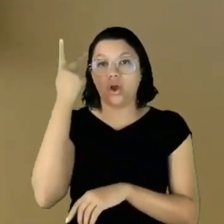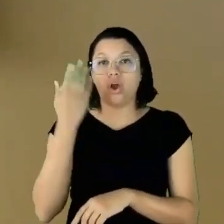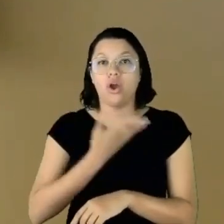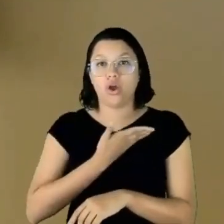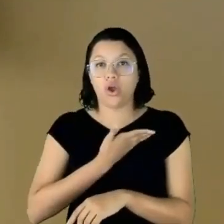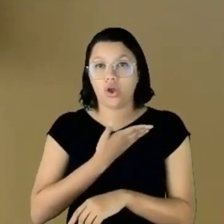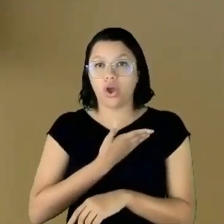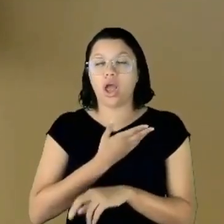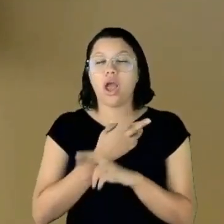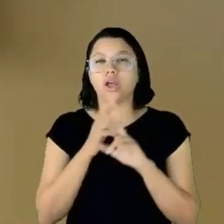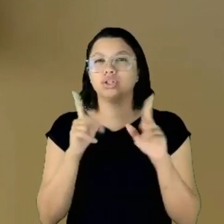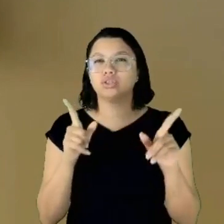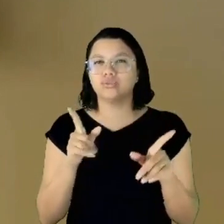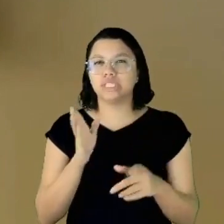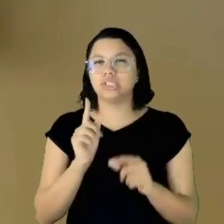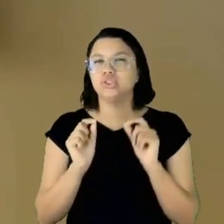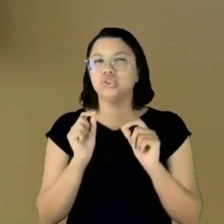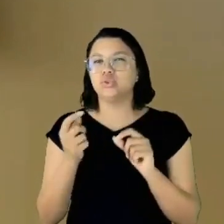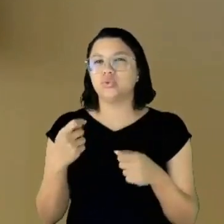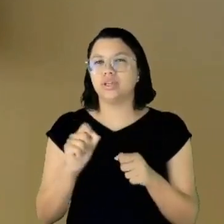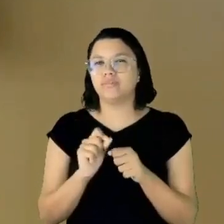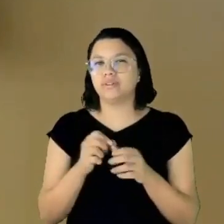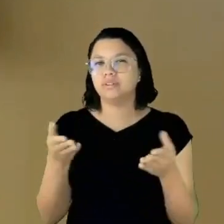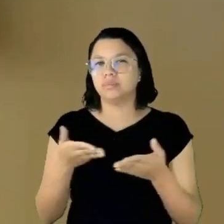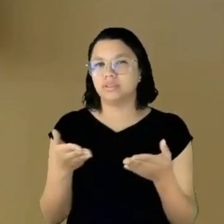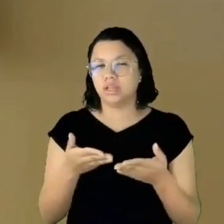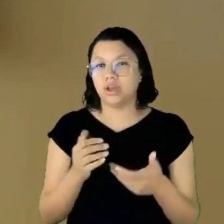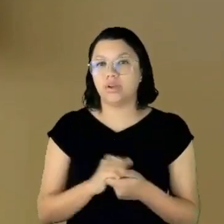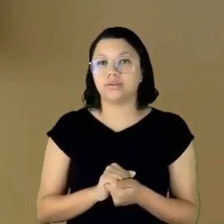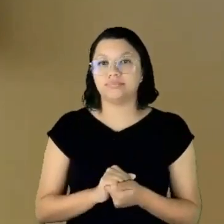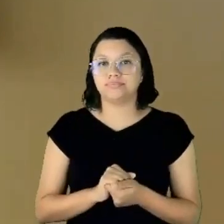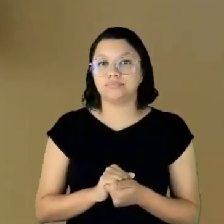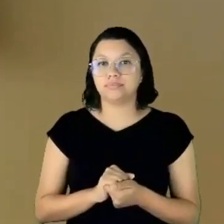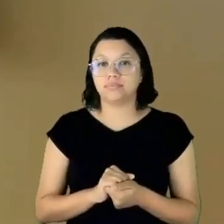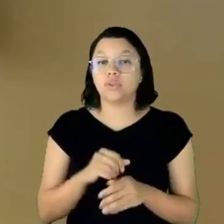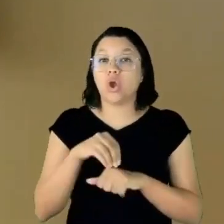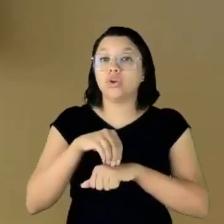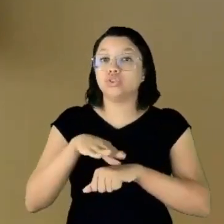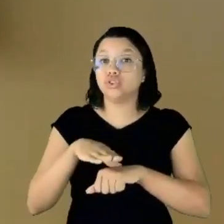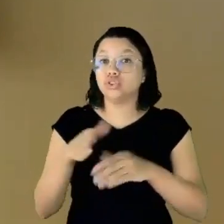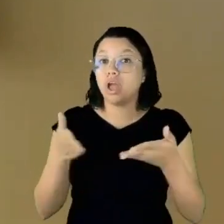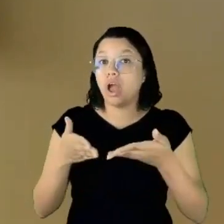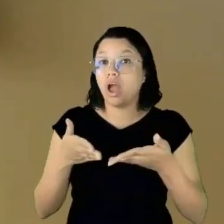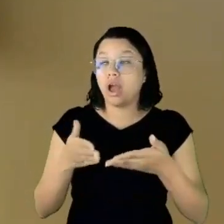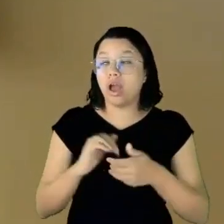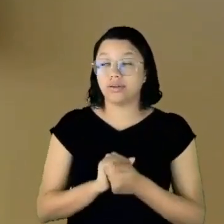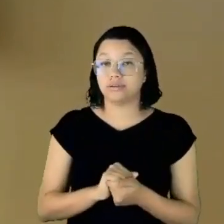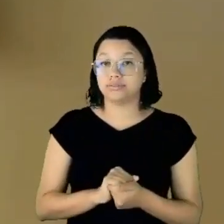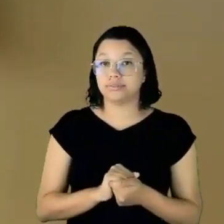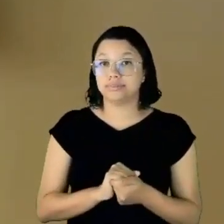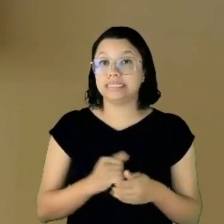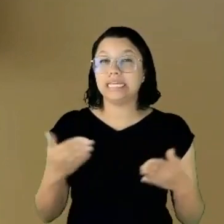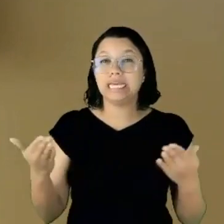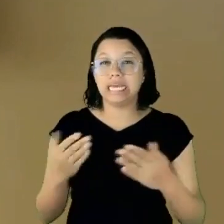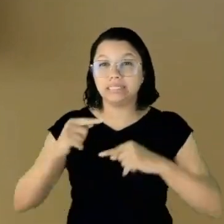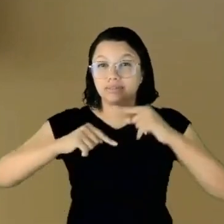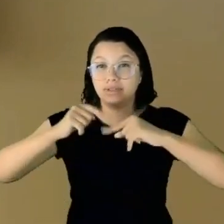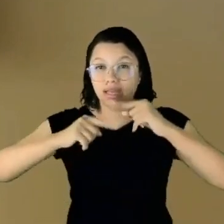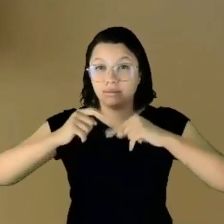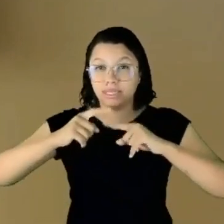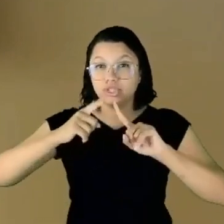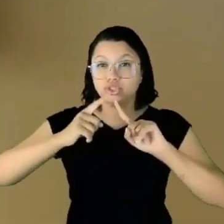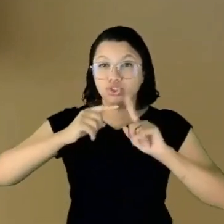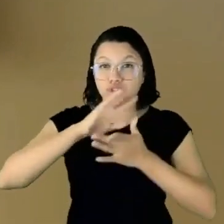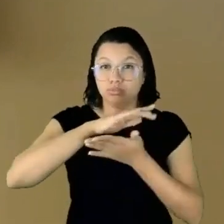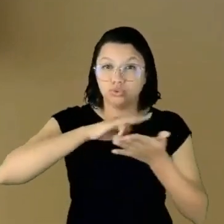colegas pois é algo bastante novo e diferente do que fazemos agora olha eu vou dar aqui uma outra dica essa ferramenta